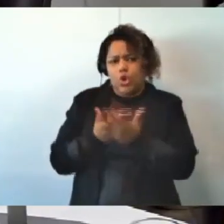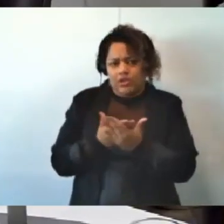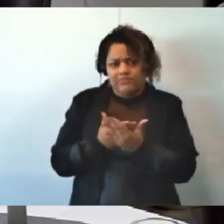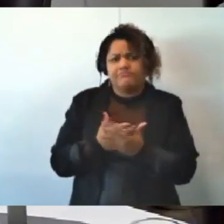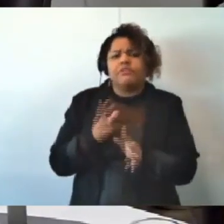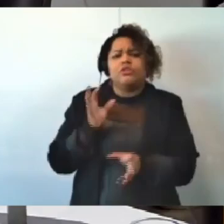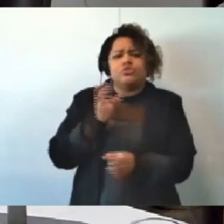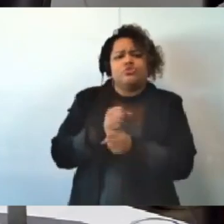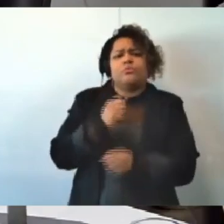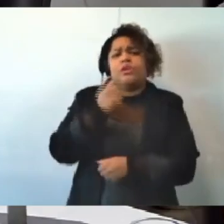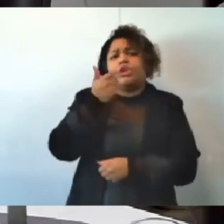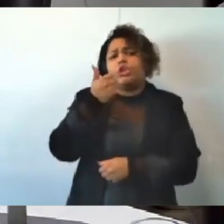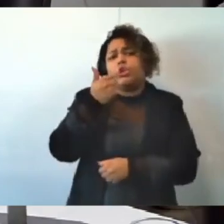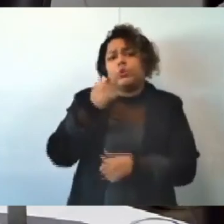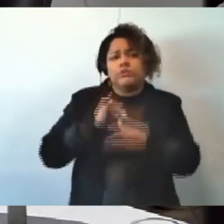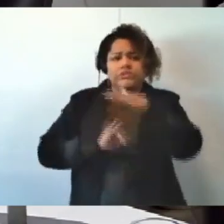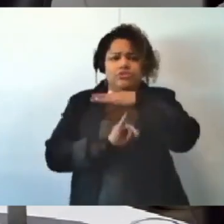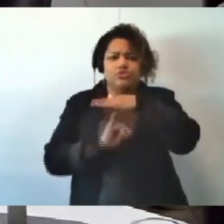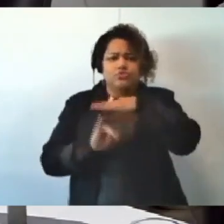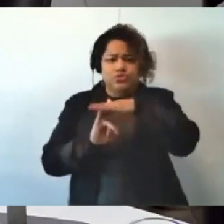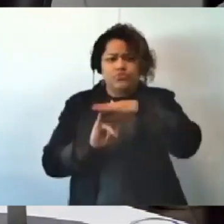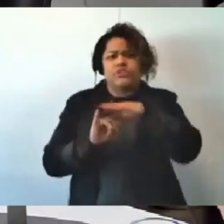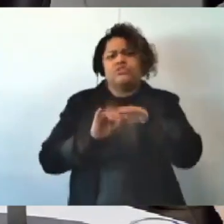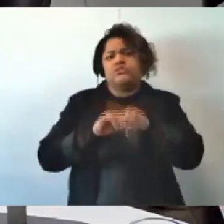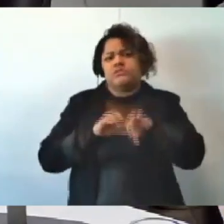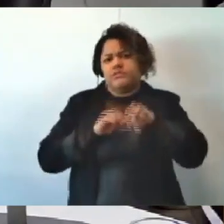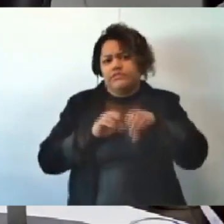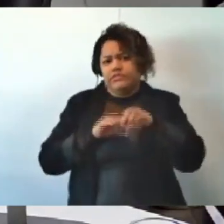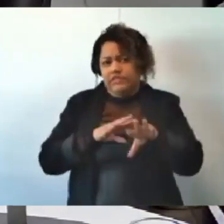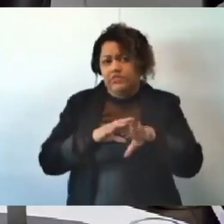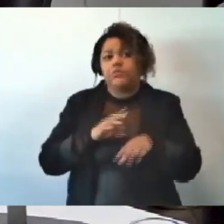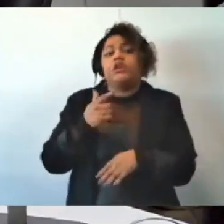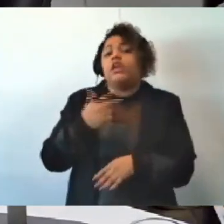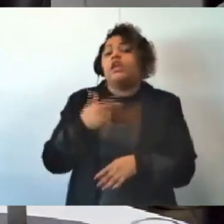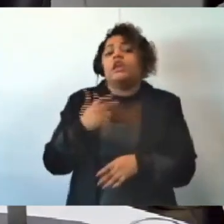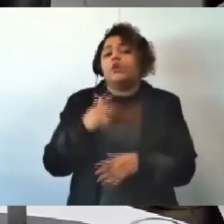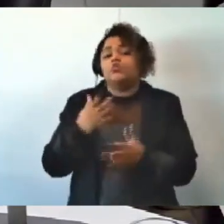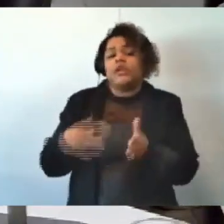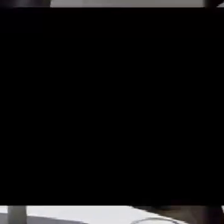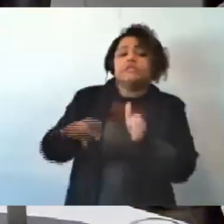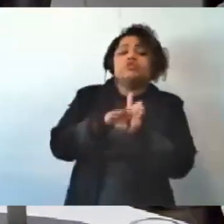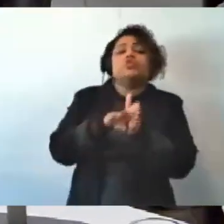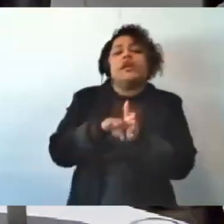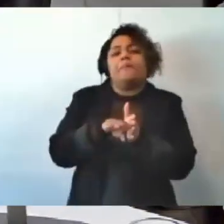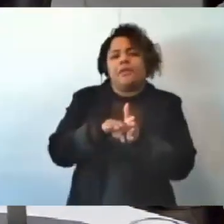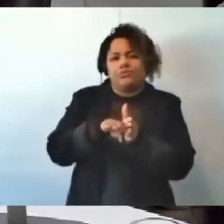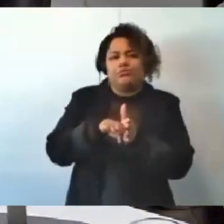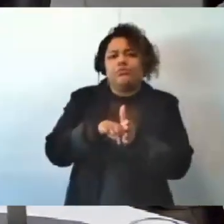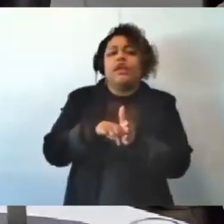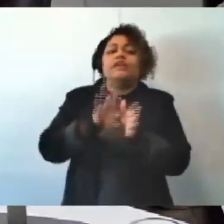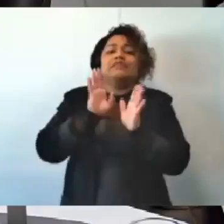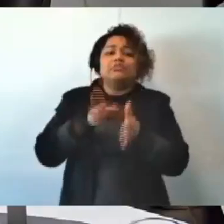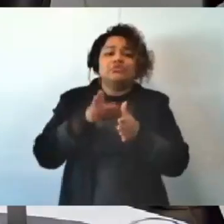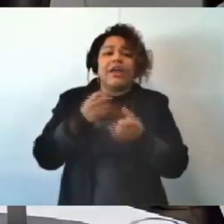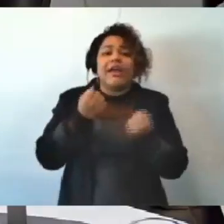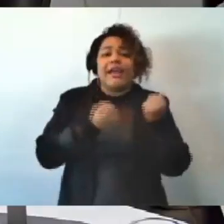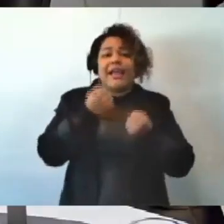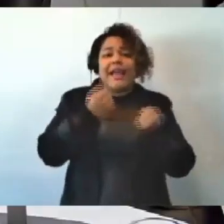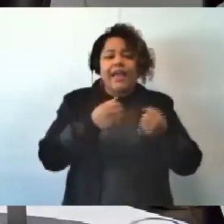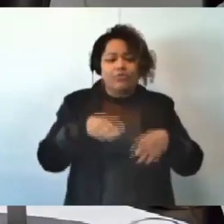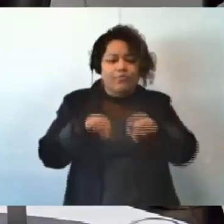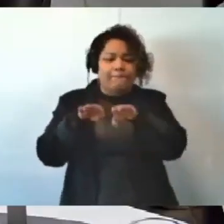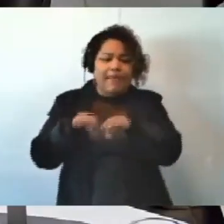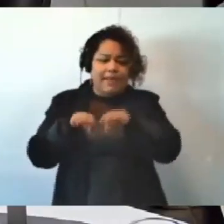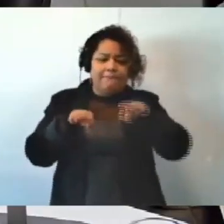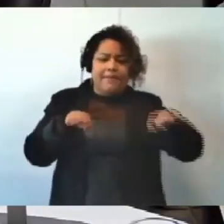estacionamento... não tem estacionamento para as escolas, né, então já param em fila dupla, em fila tripla, são